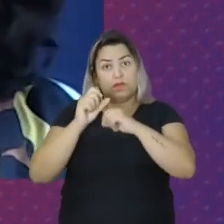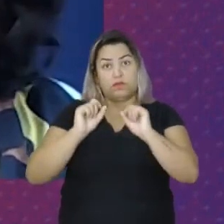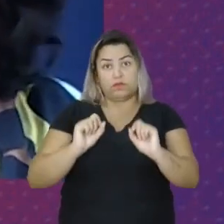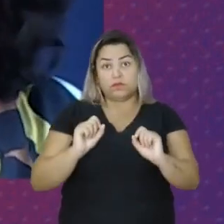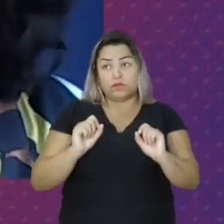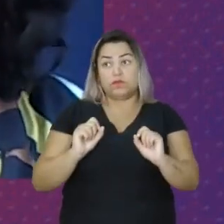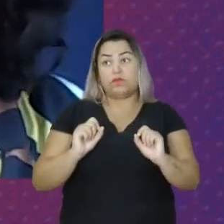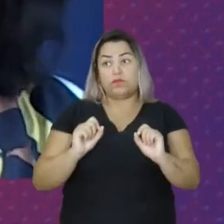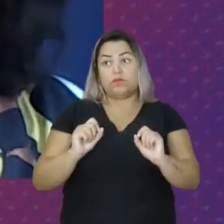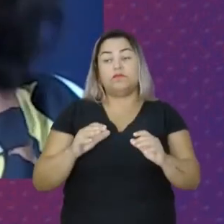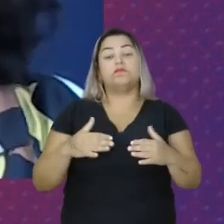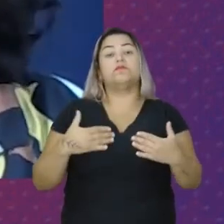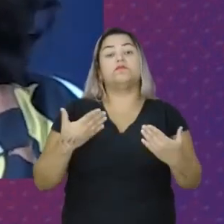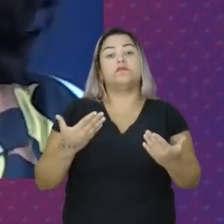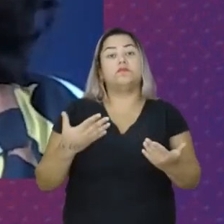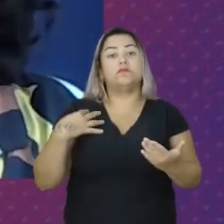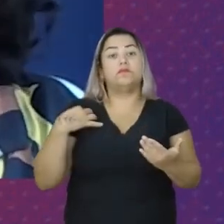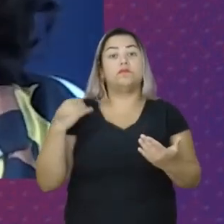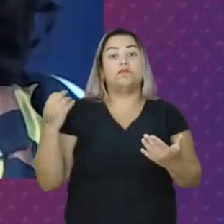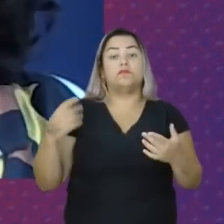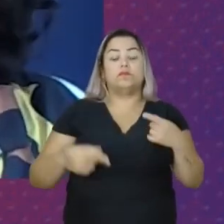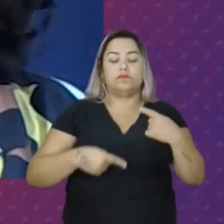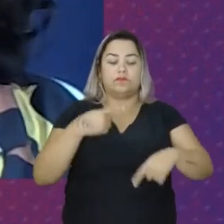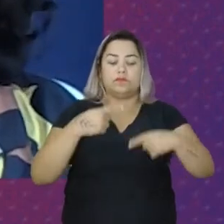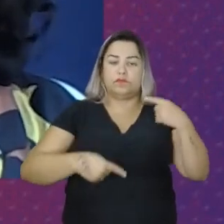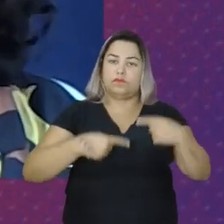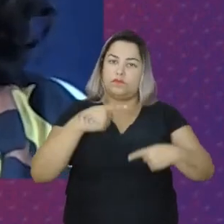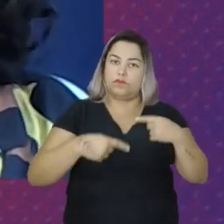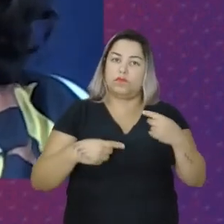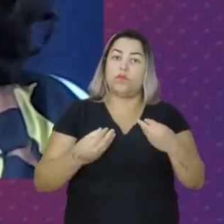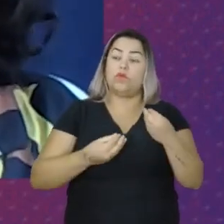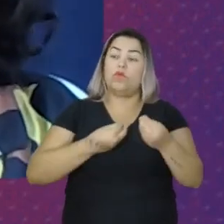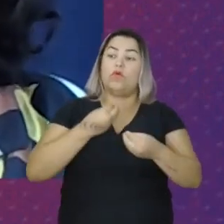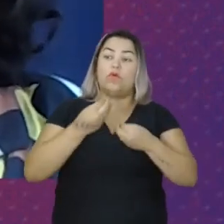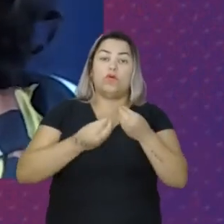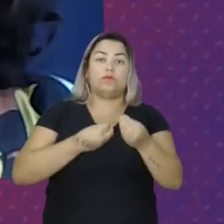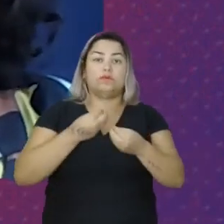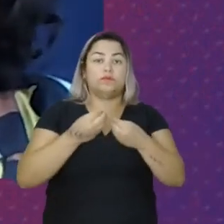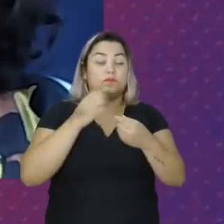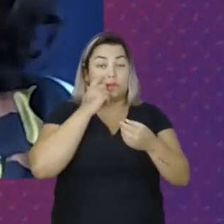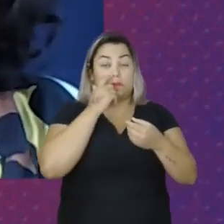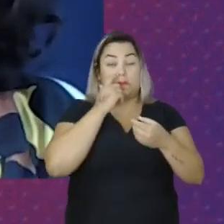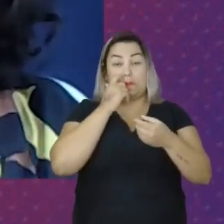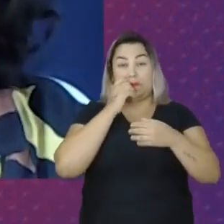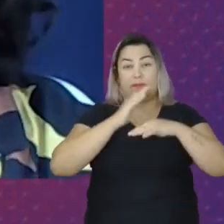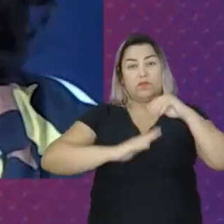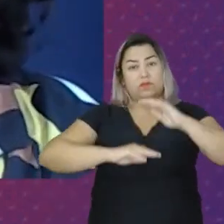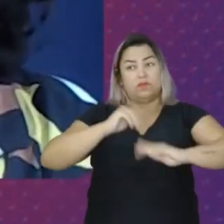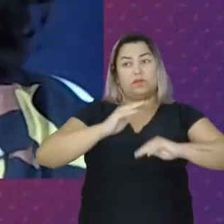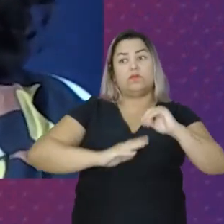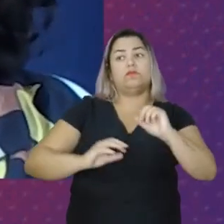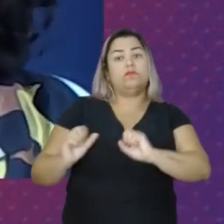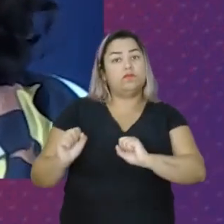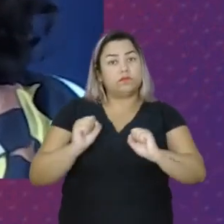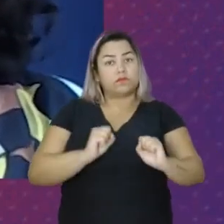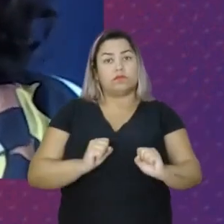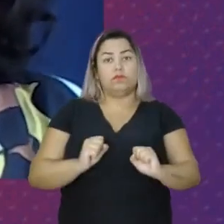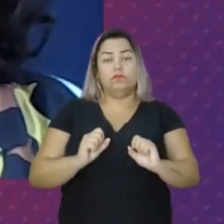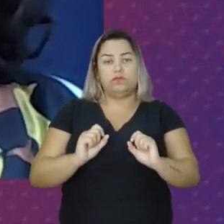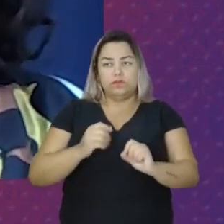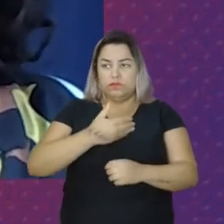Então, tanto na política, como nos cargos do poder público, mas